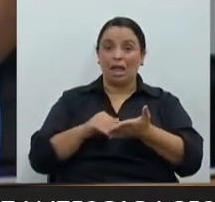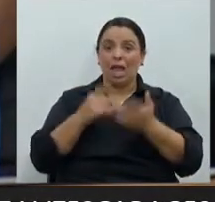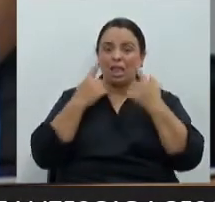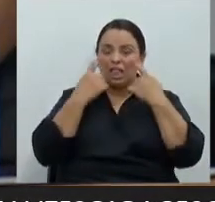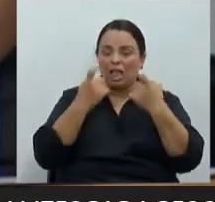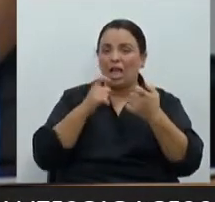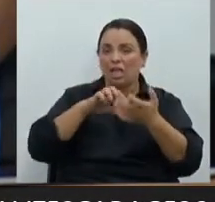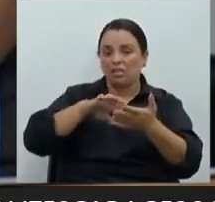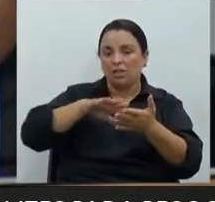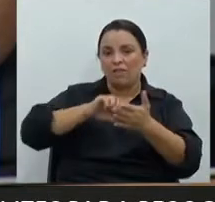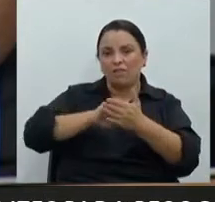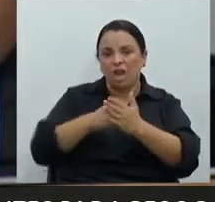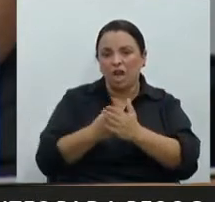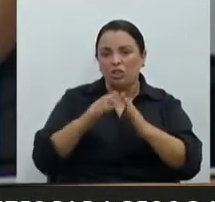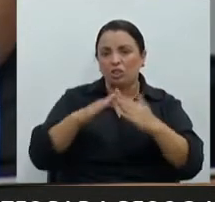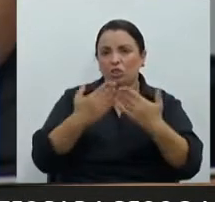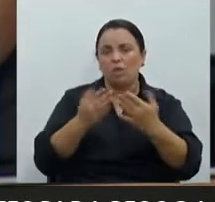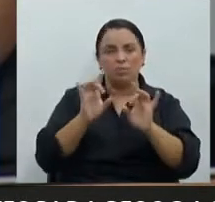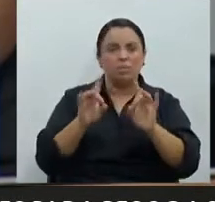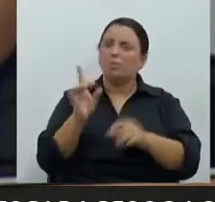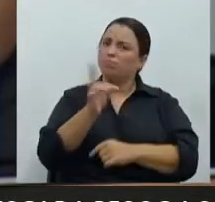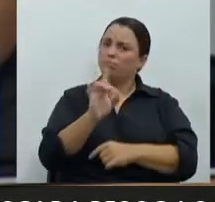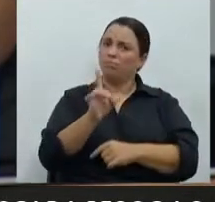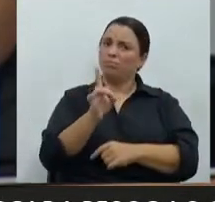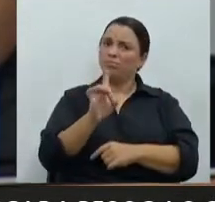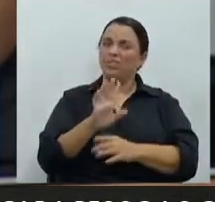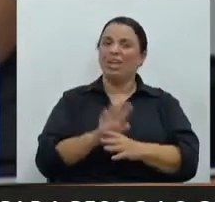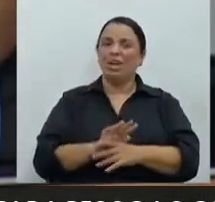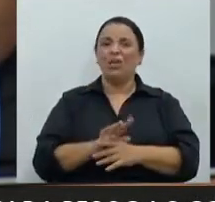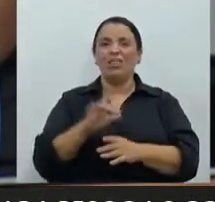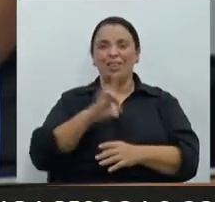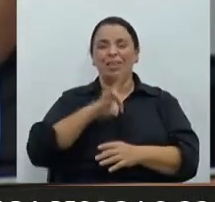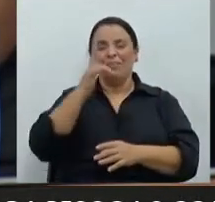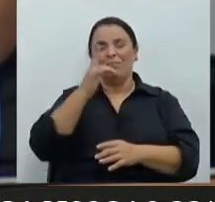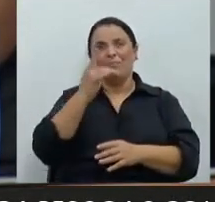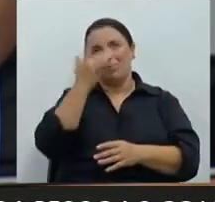especial. Alguém perguntou dessa permanência. Nós